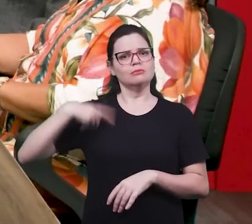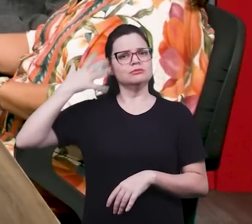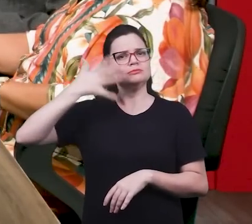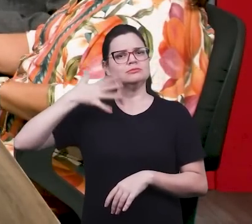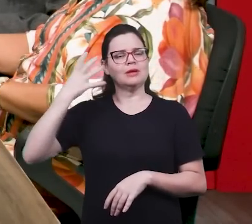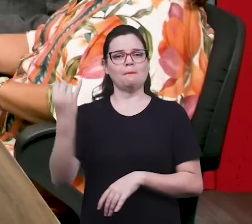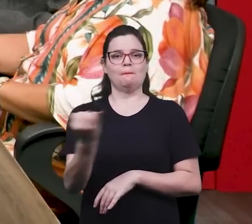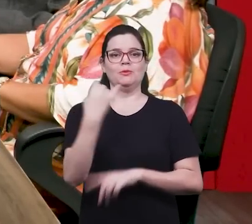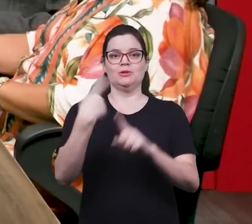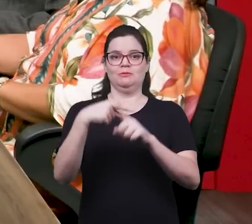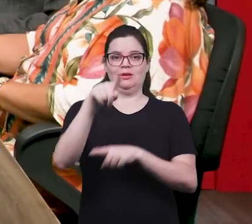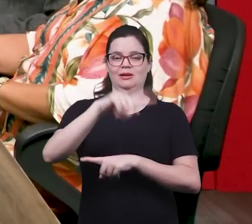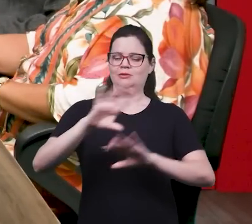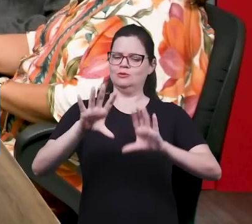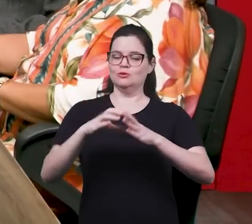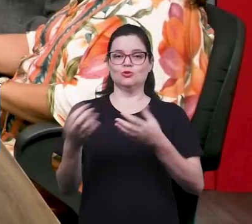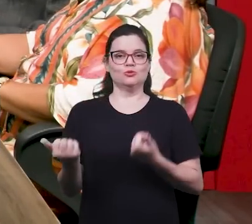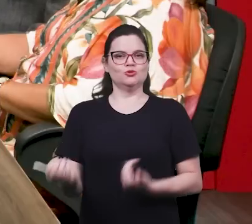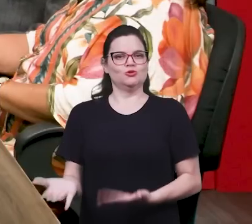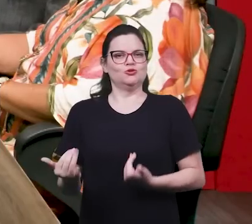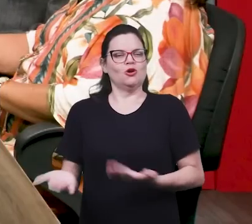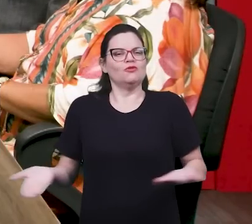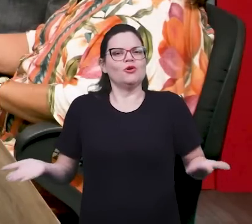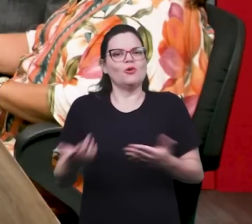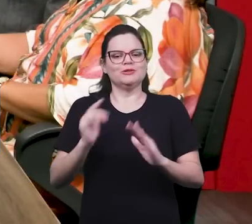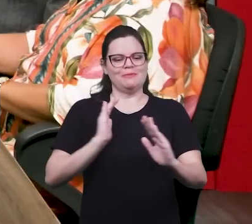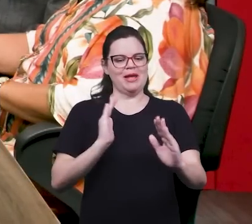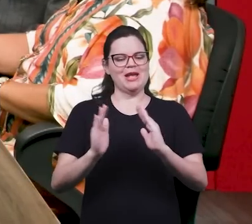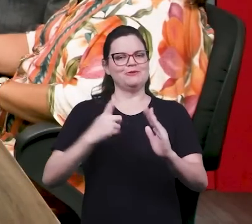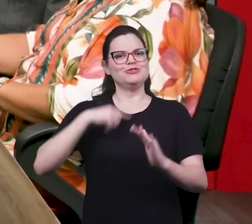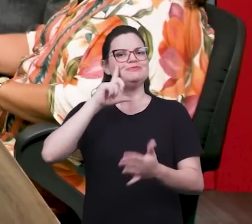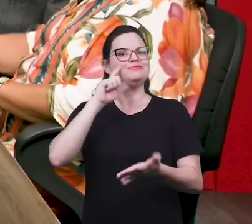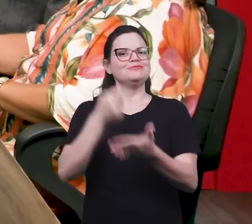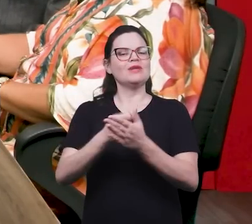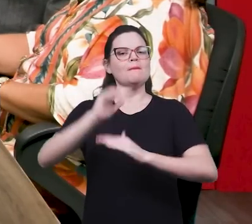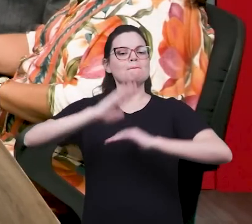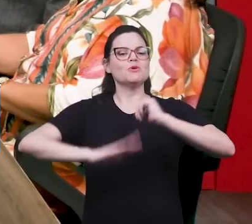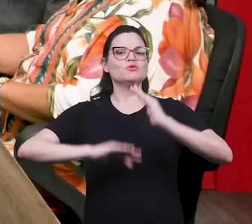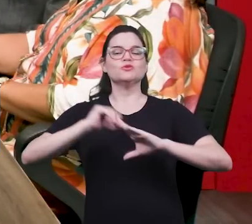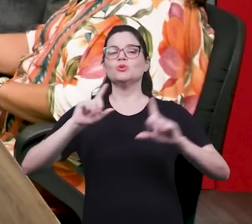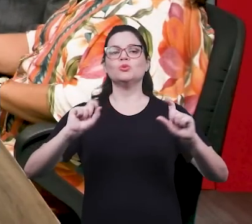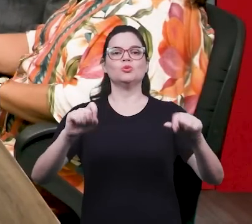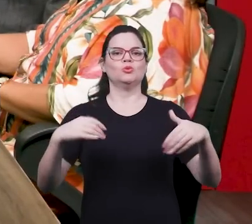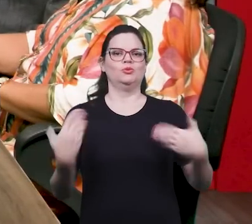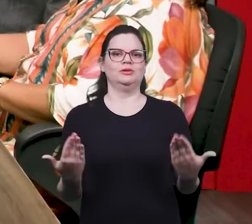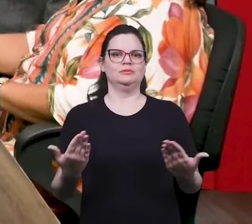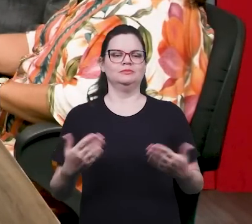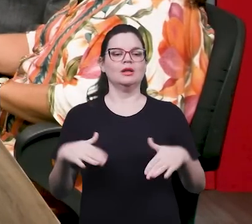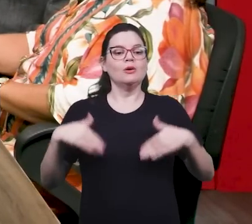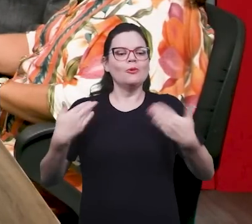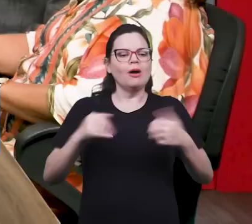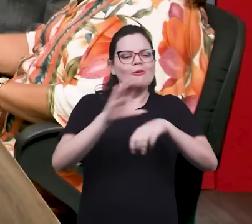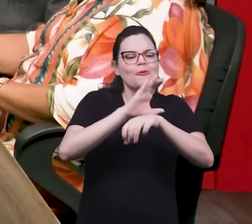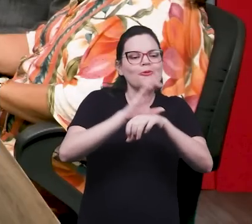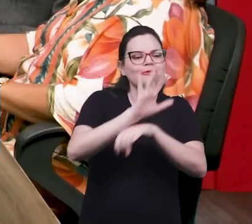os nossos jovens estão em tempos de decisão da vida profissional. E a escolha de um curso não é uma